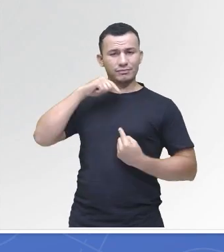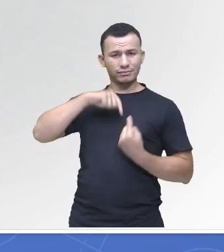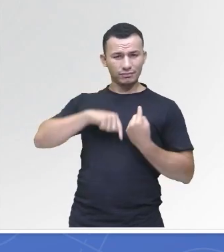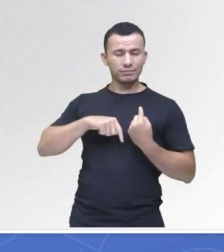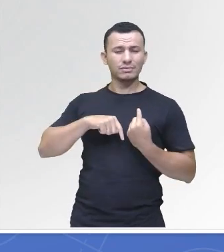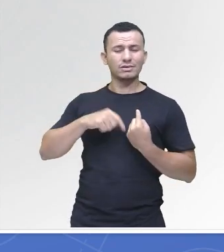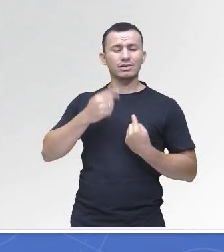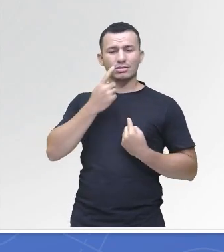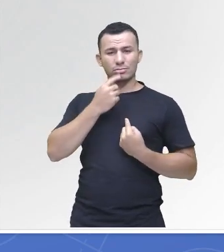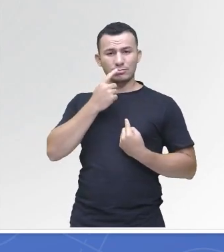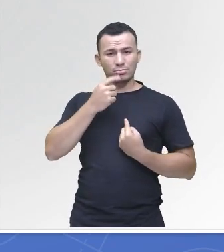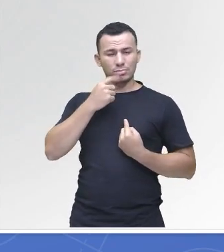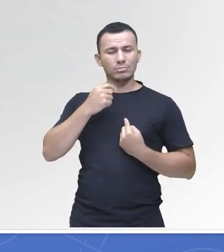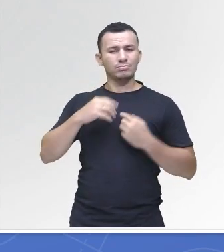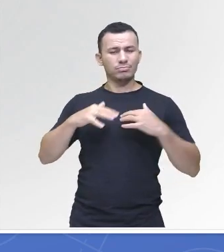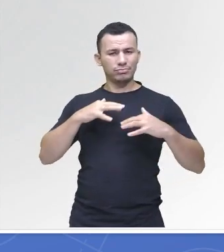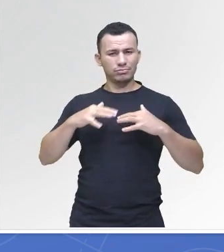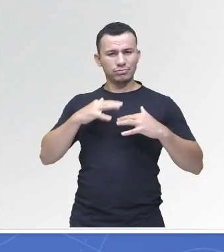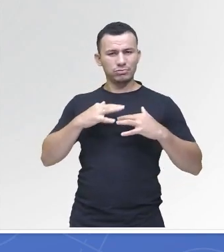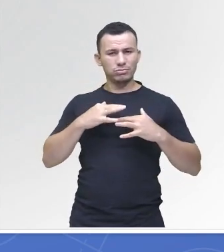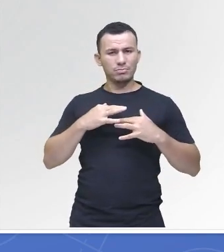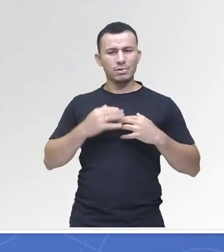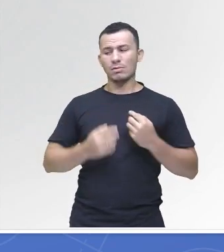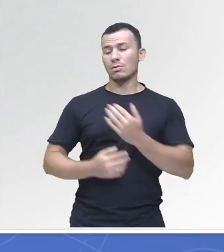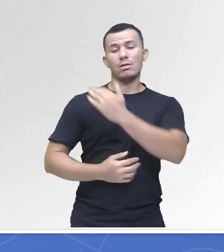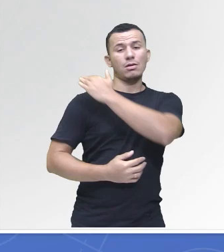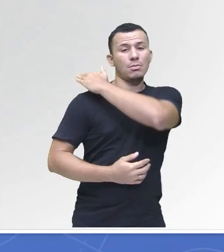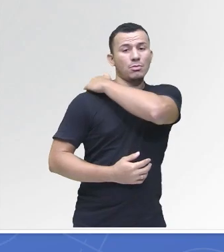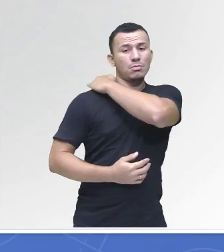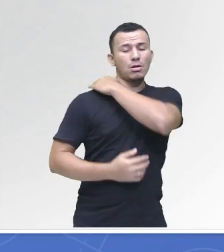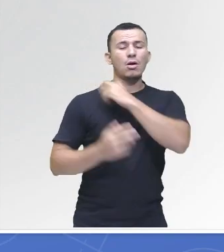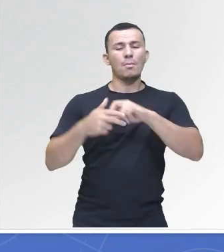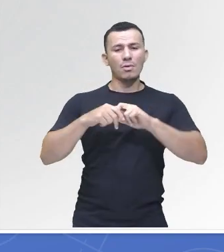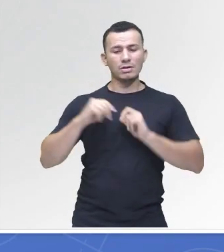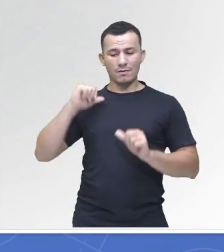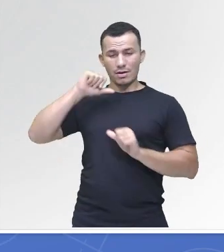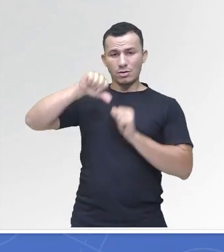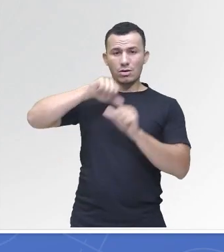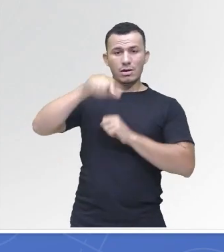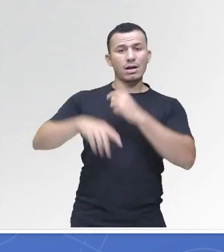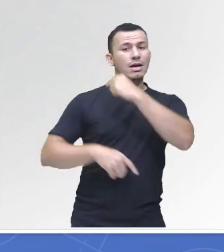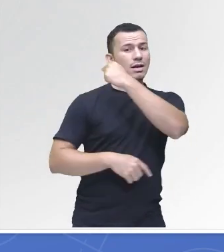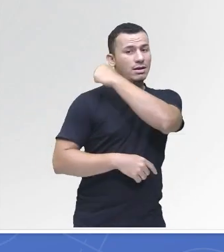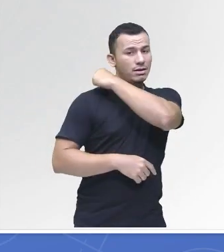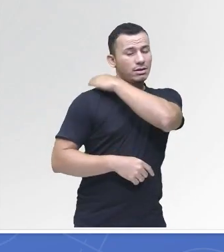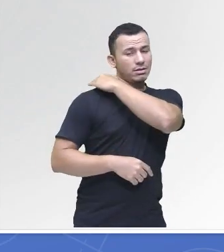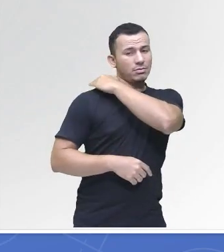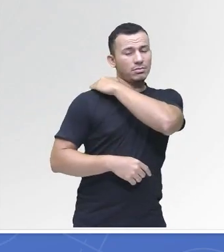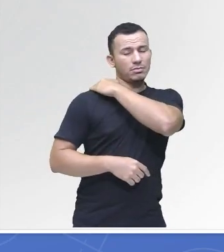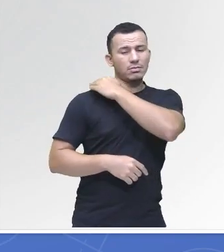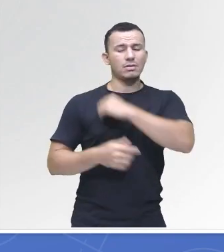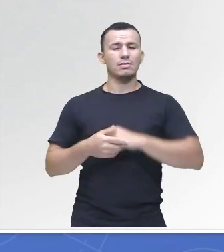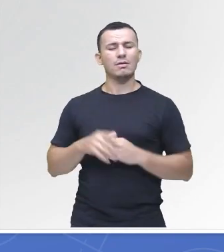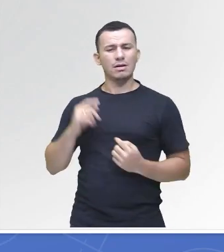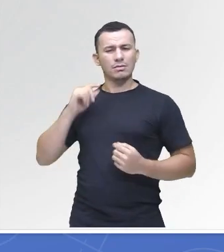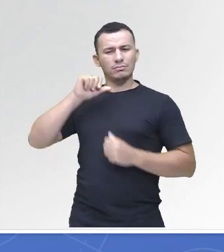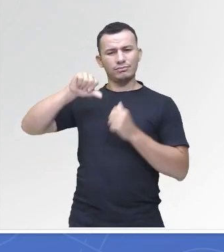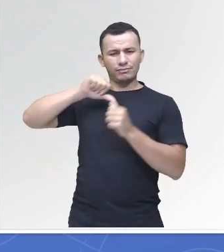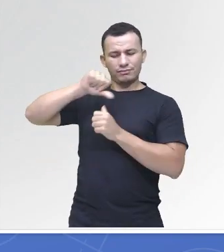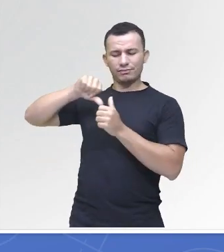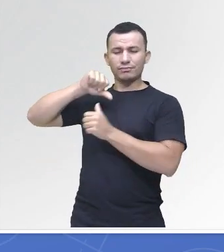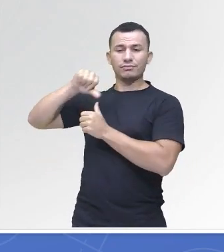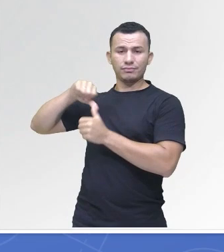sangue é bombeado para os pulmões, porque onde ocorre a troca gasosa? No pulmão. Lá nos alvéolos pulmonares, né? Lá